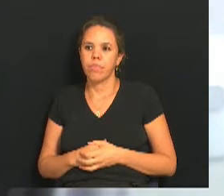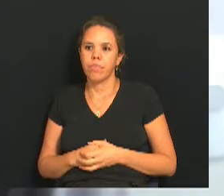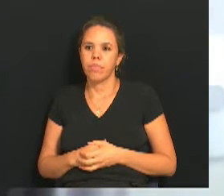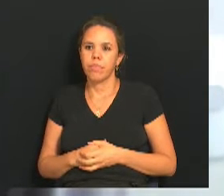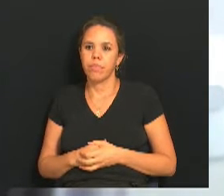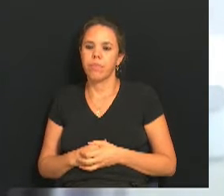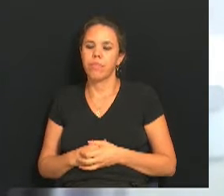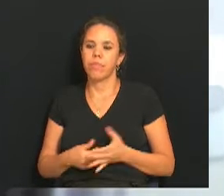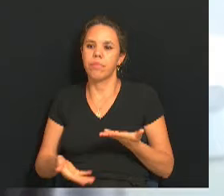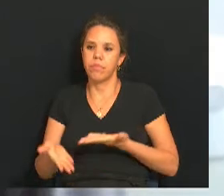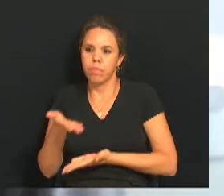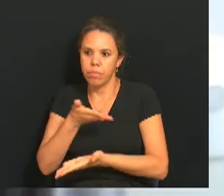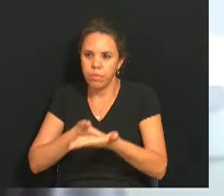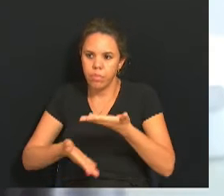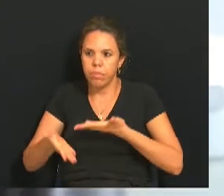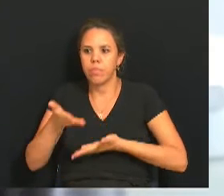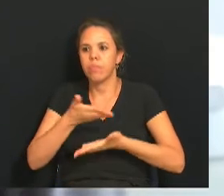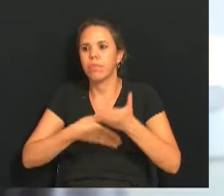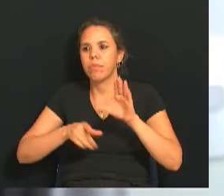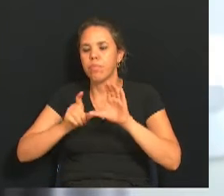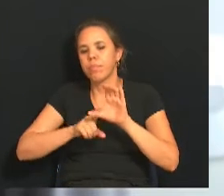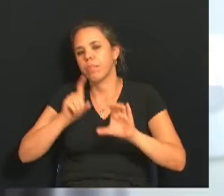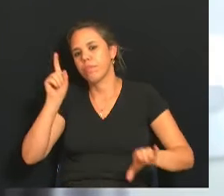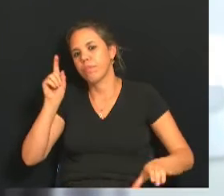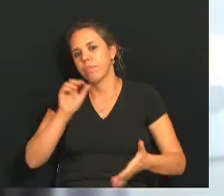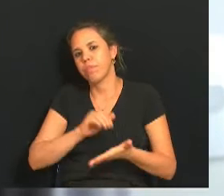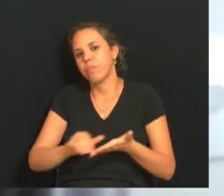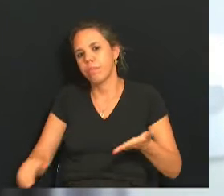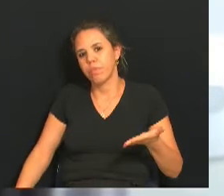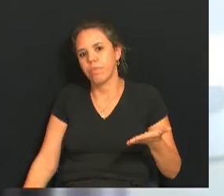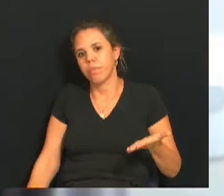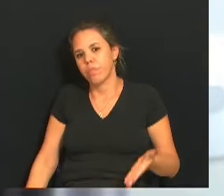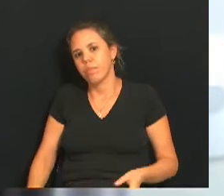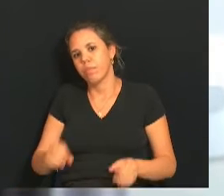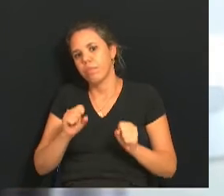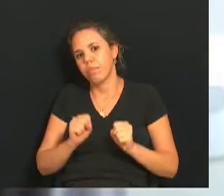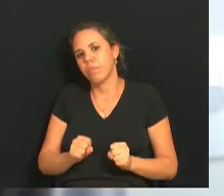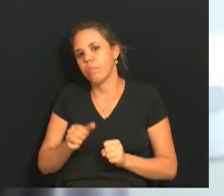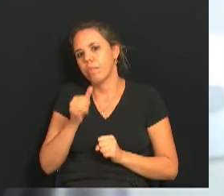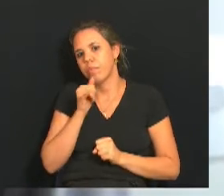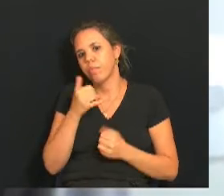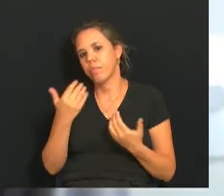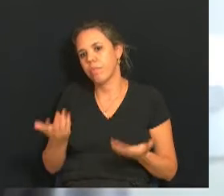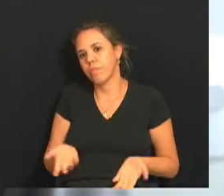dinâmico, mais autônomo, a secretaria, que pudesse, por exemplo,